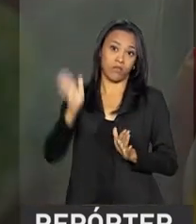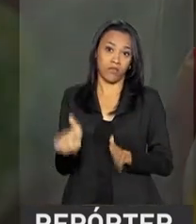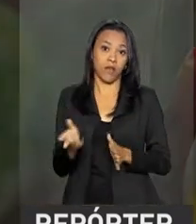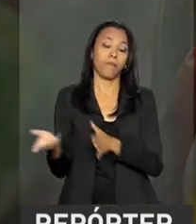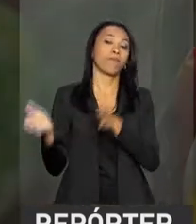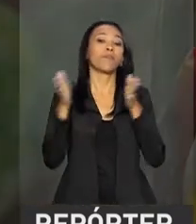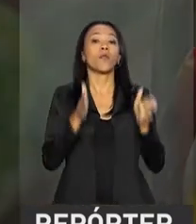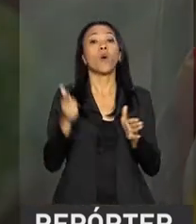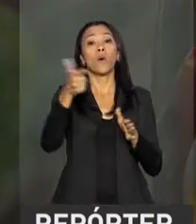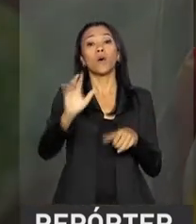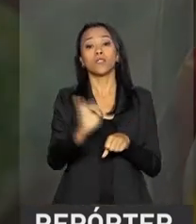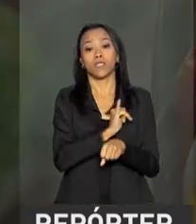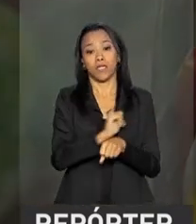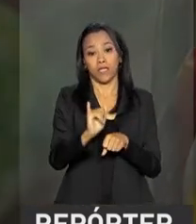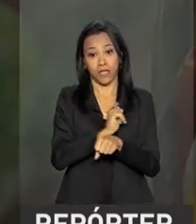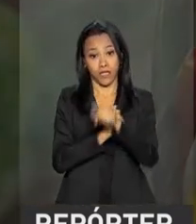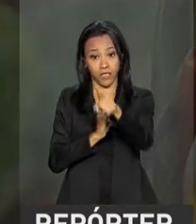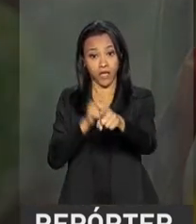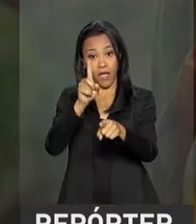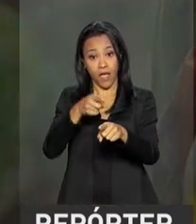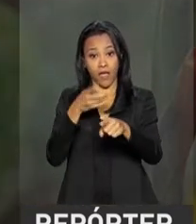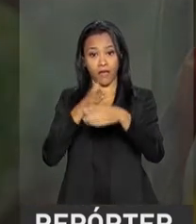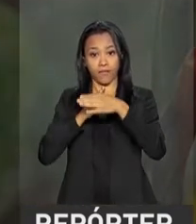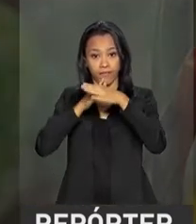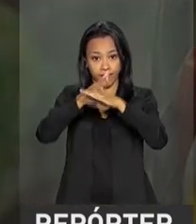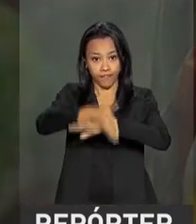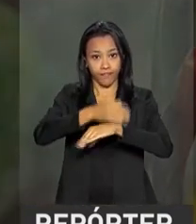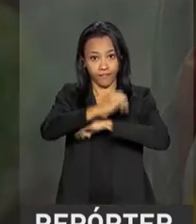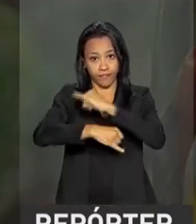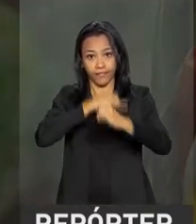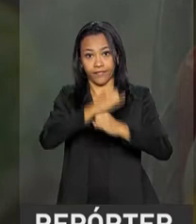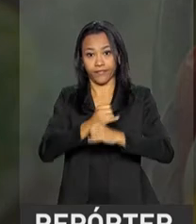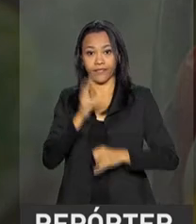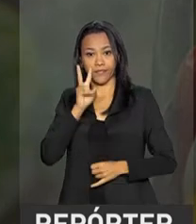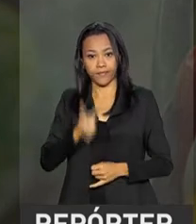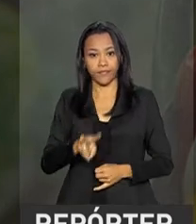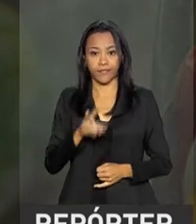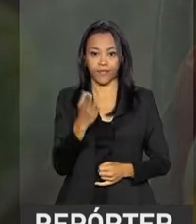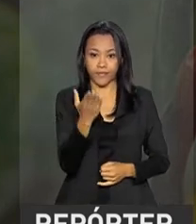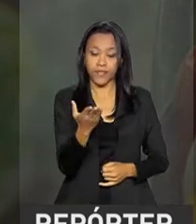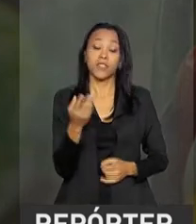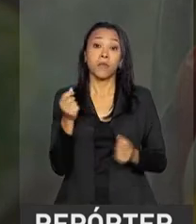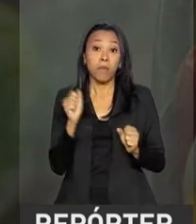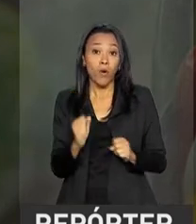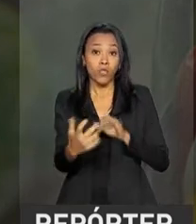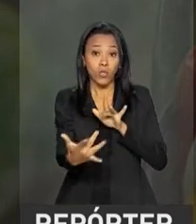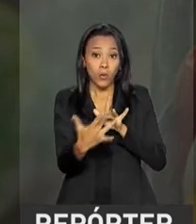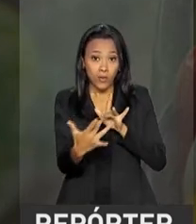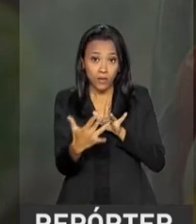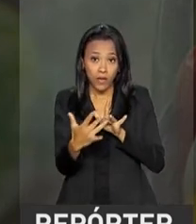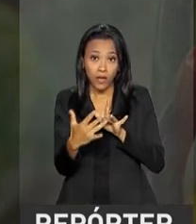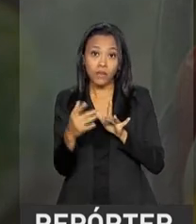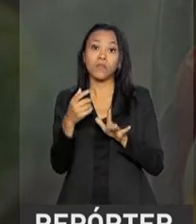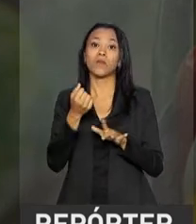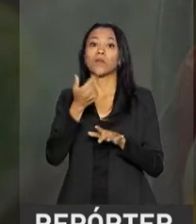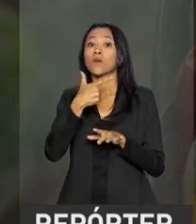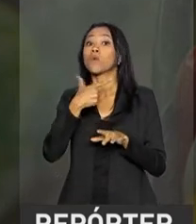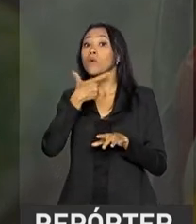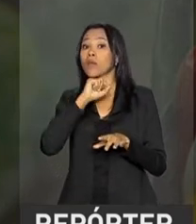do governo federal é o consumidor ponto gov.br nele é possível entrar em contato diretamente com o fornecedor